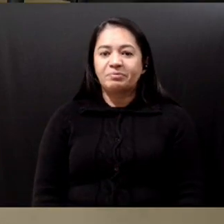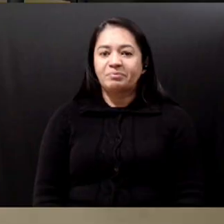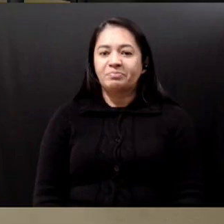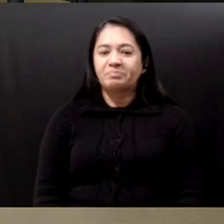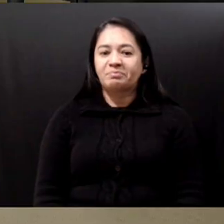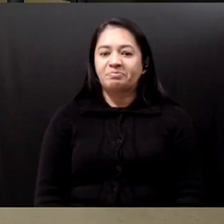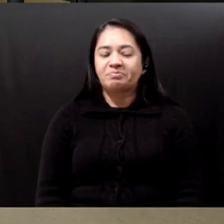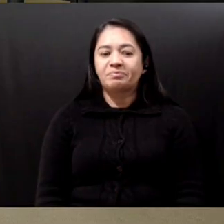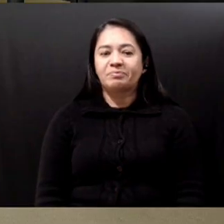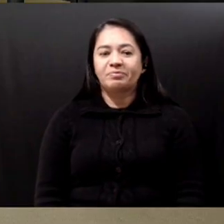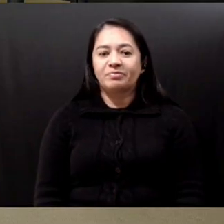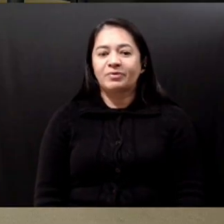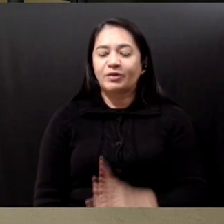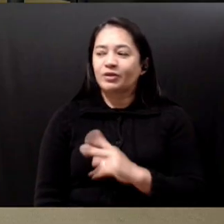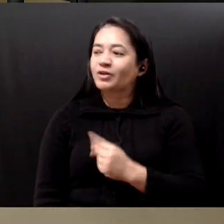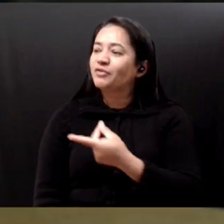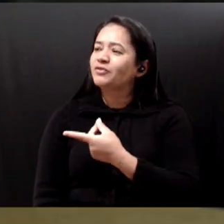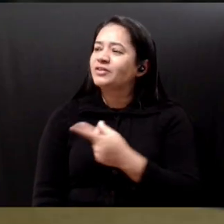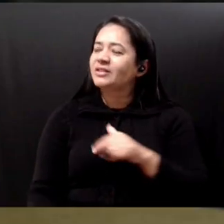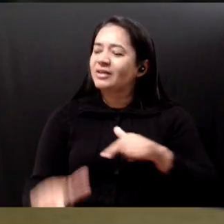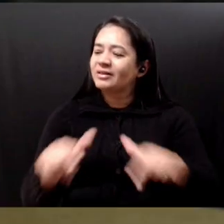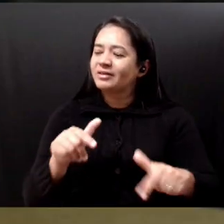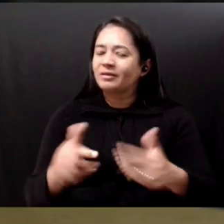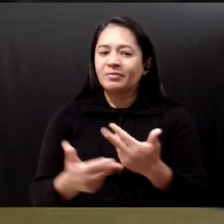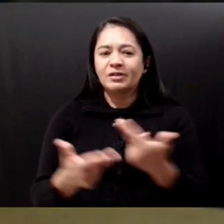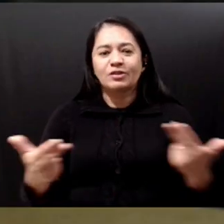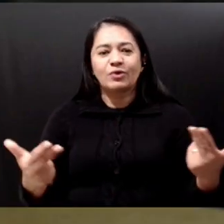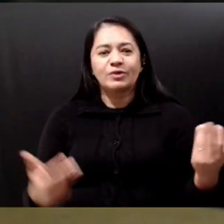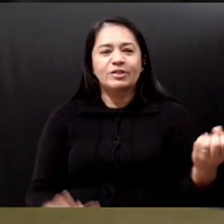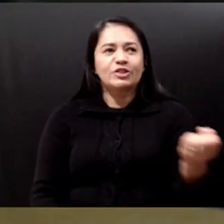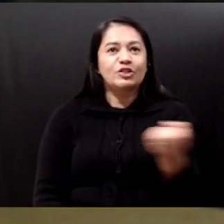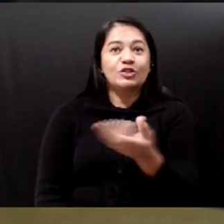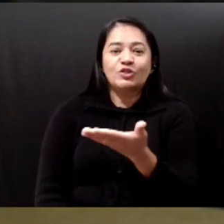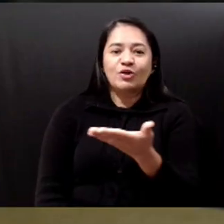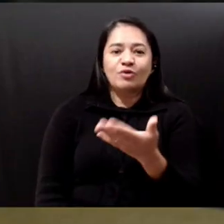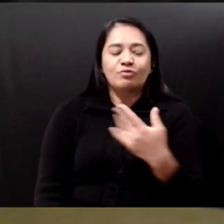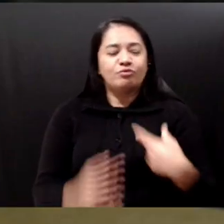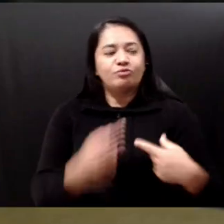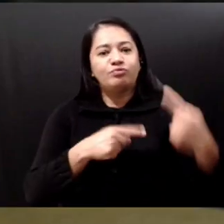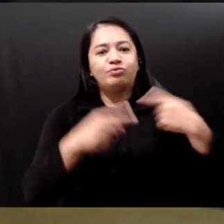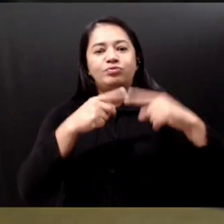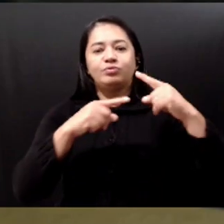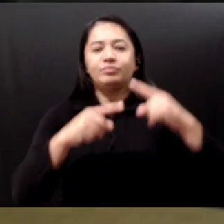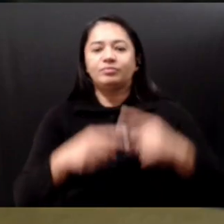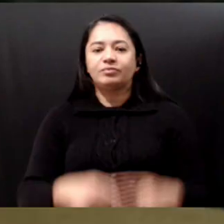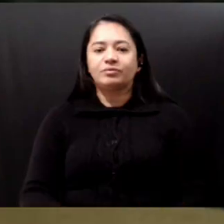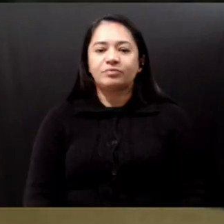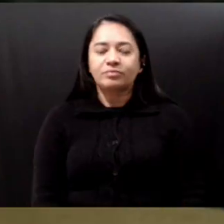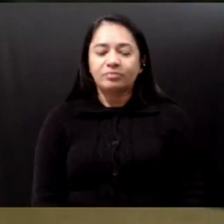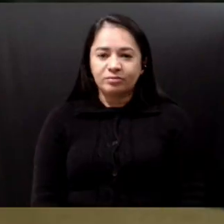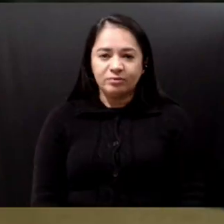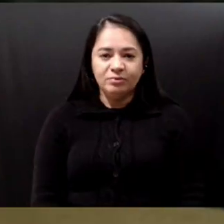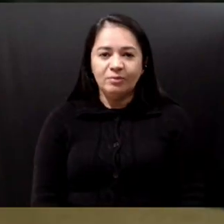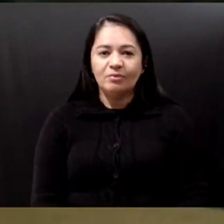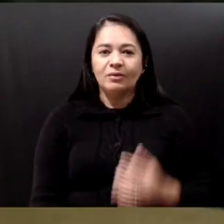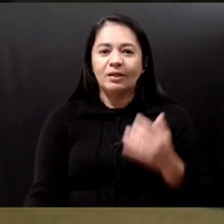você trabalha essas coisas novas, esse avanço, né, essas informações,